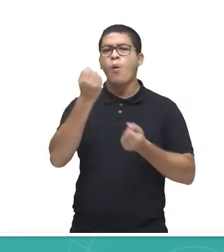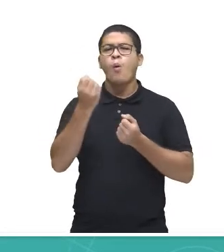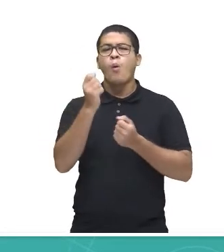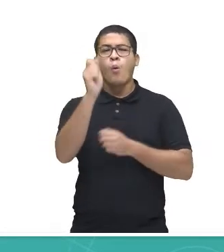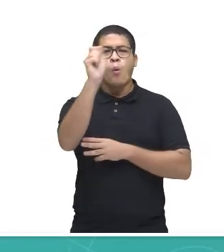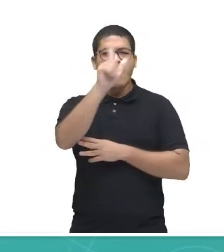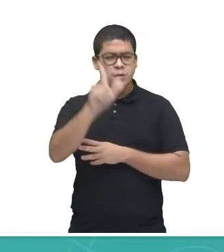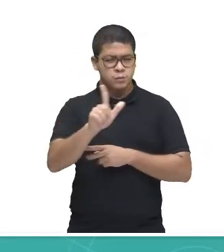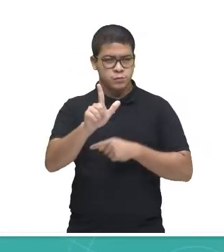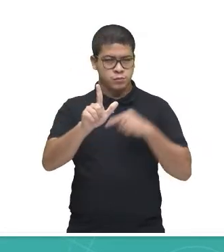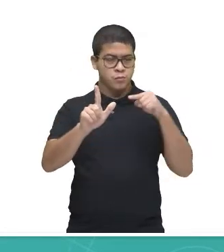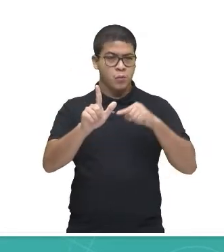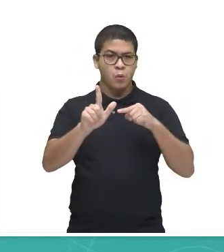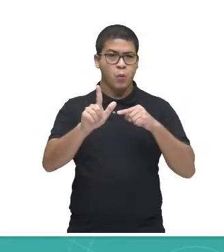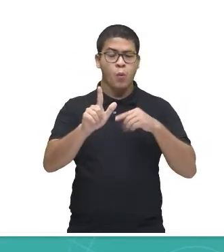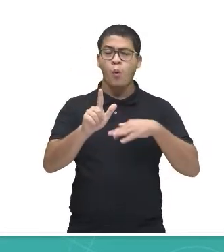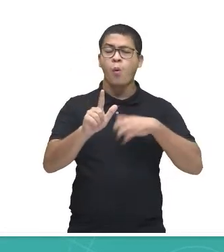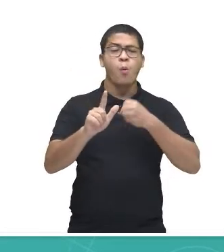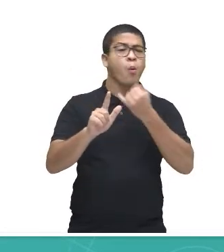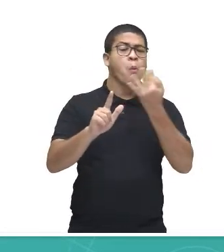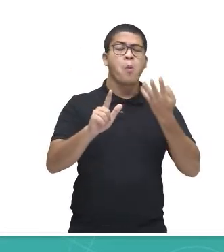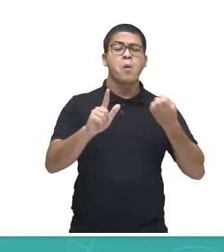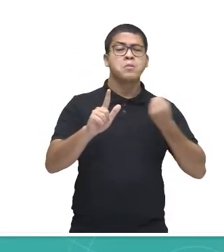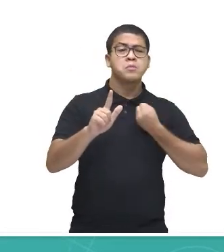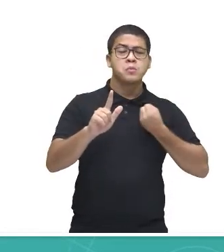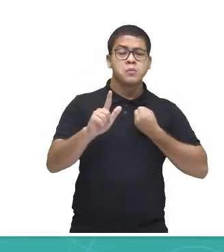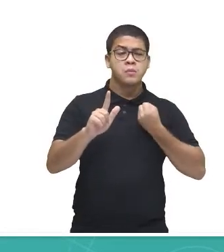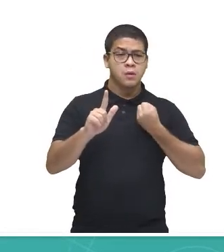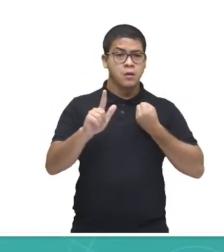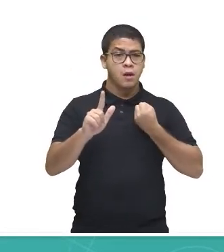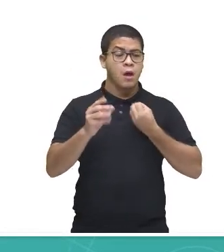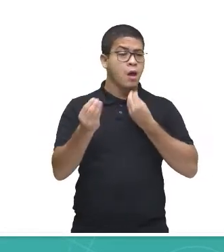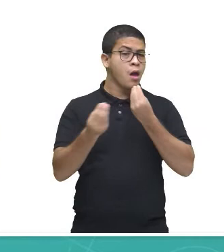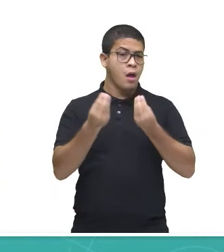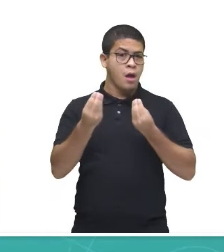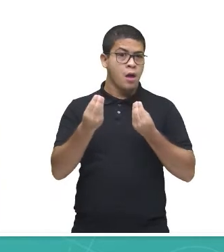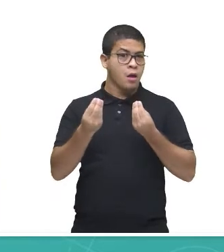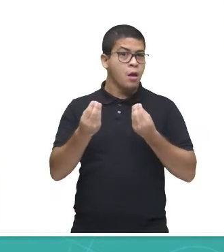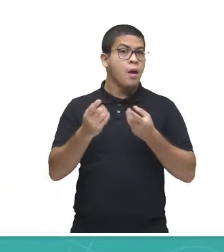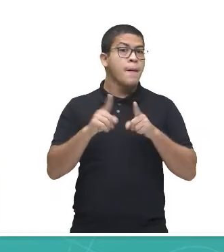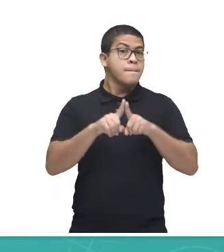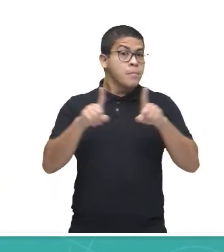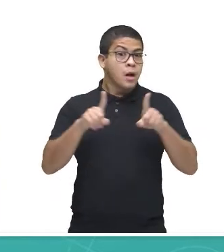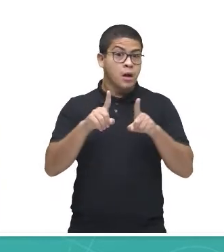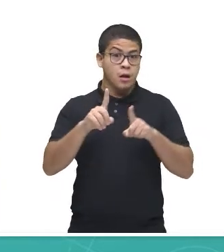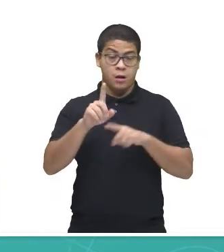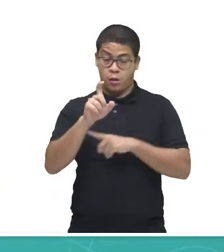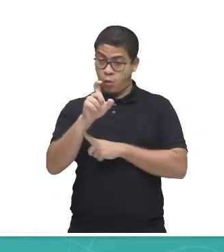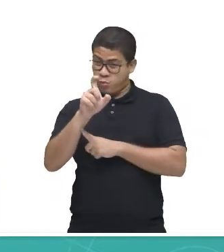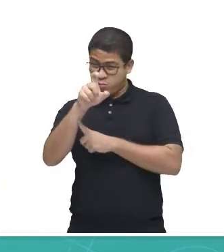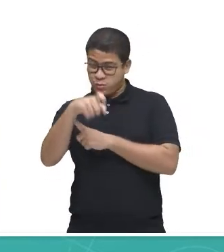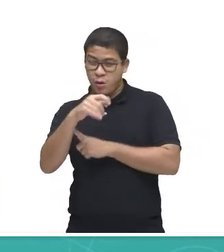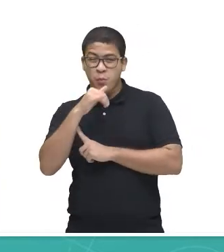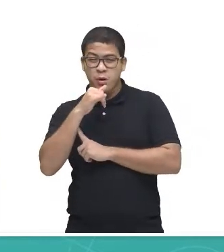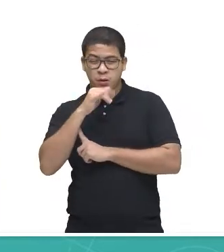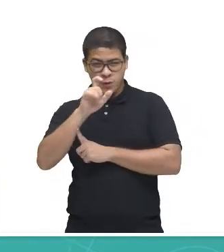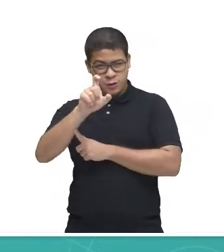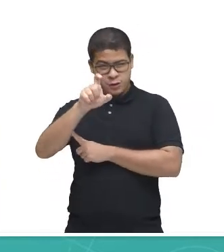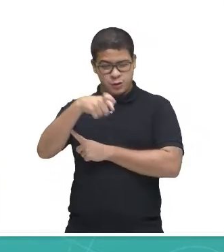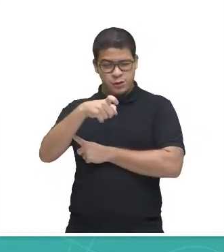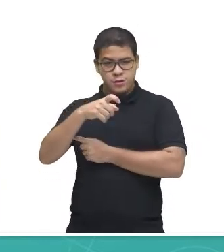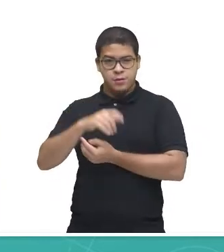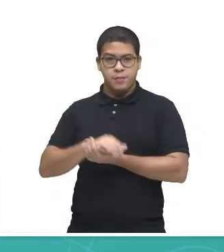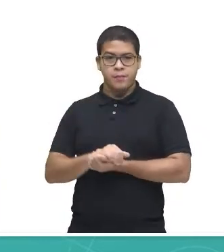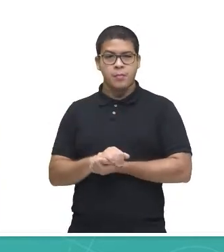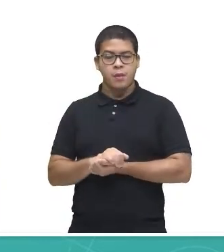acontece, pessoal? Esse ângulo em azul, eu estou chamando ele de x, ok? Bem,